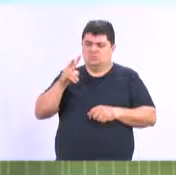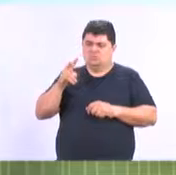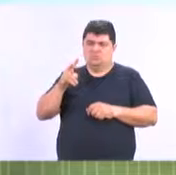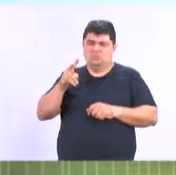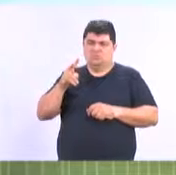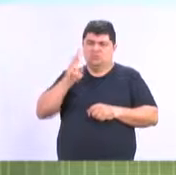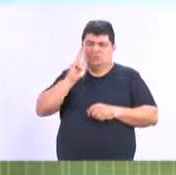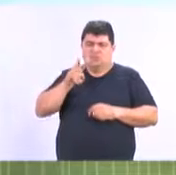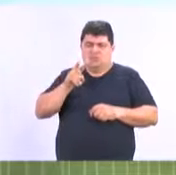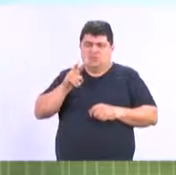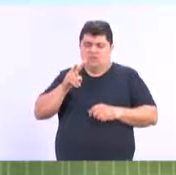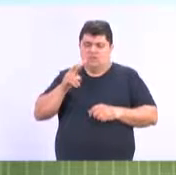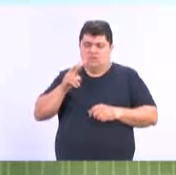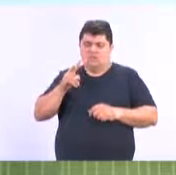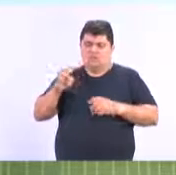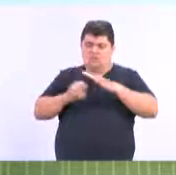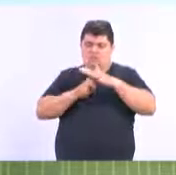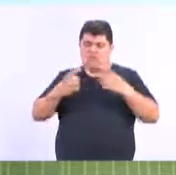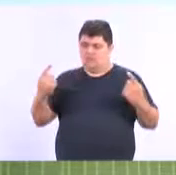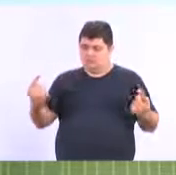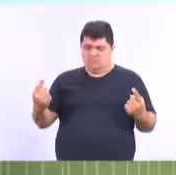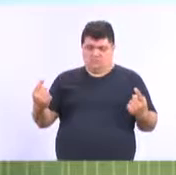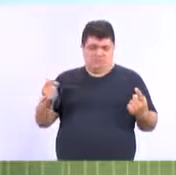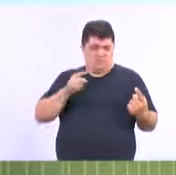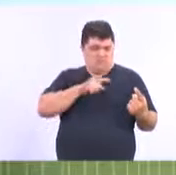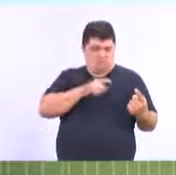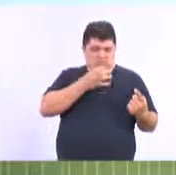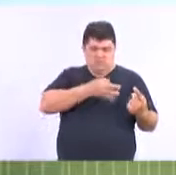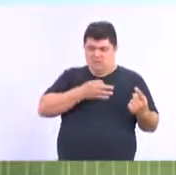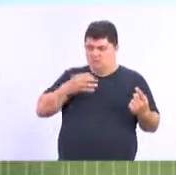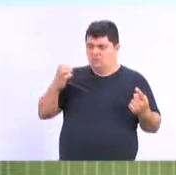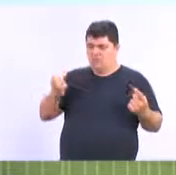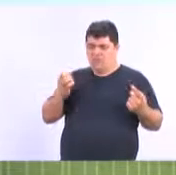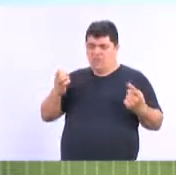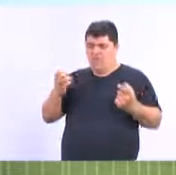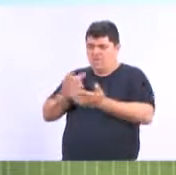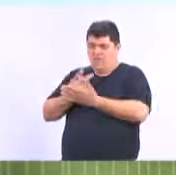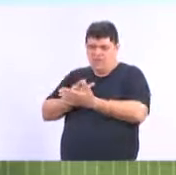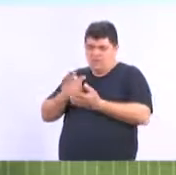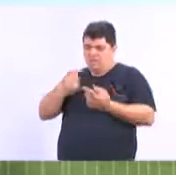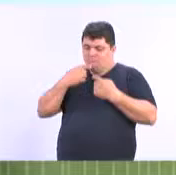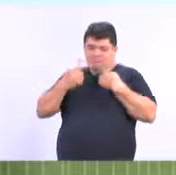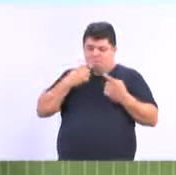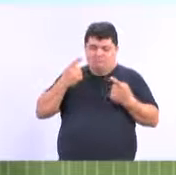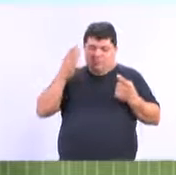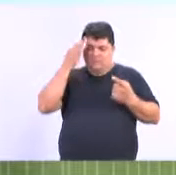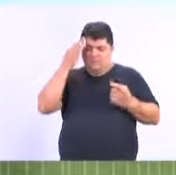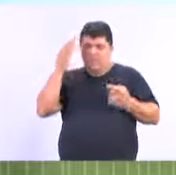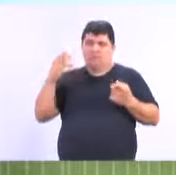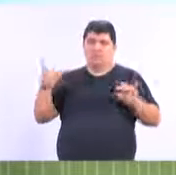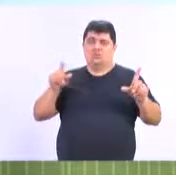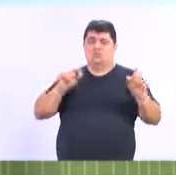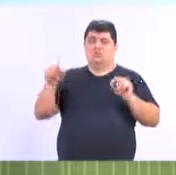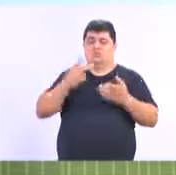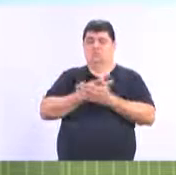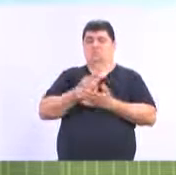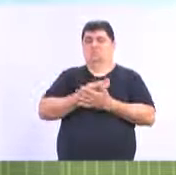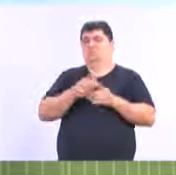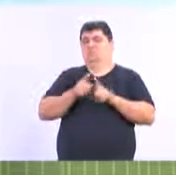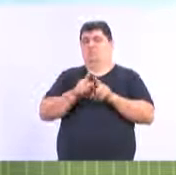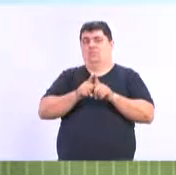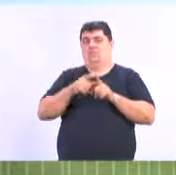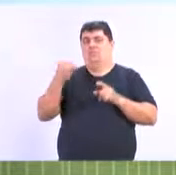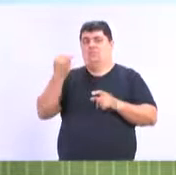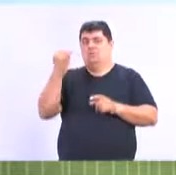classificou certo e outra errado, eu posso estar analisando erroneamente as duas empresas. Posso estar decidindo errado. Correto? Por isso que a